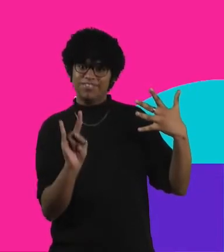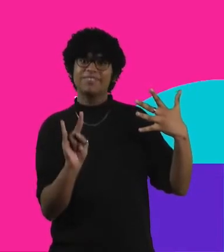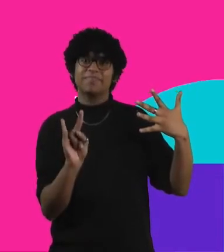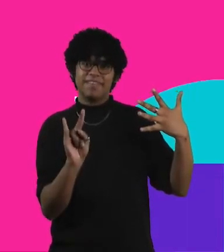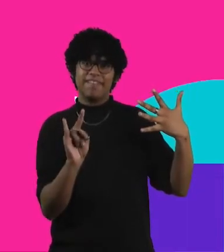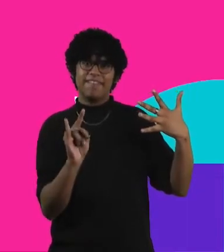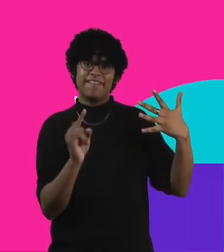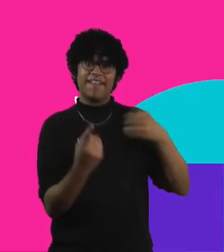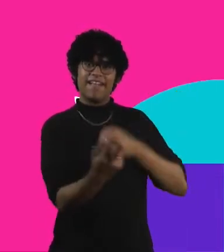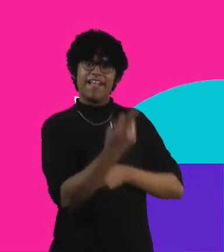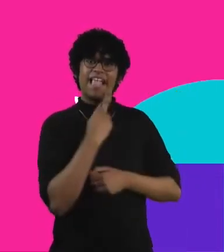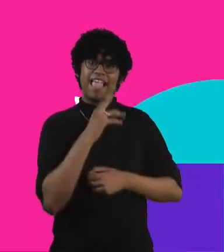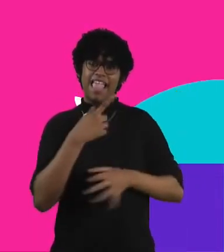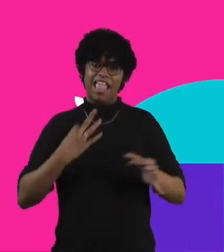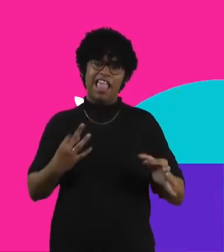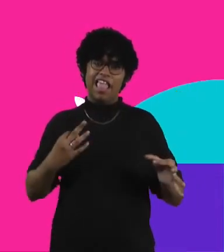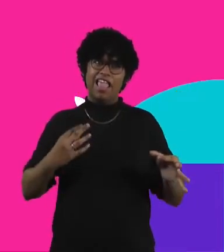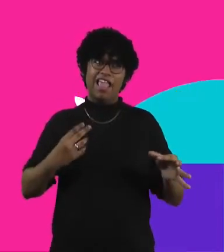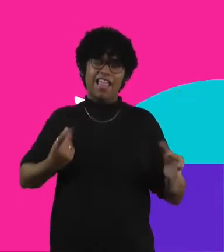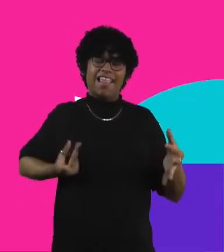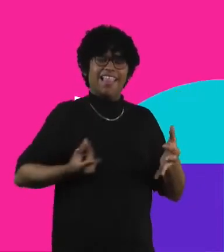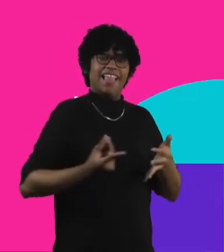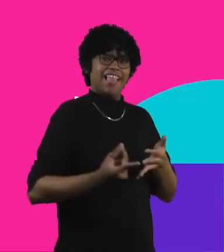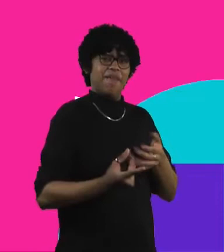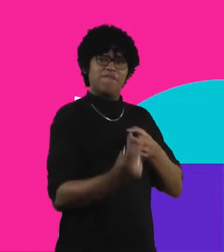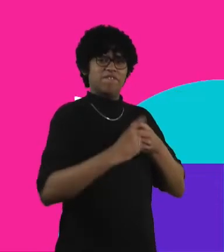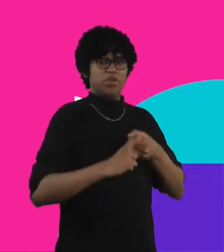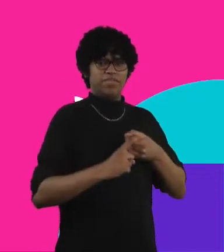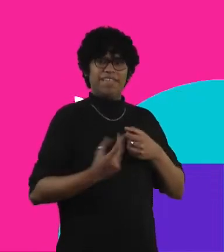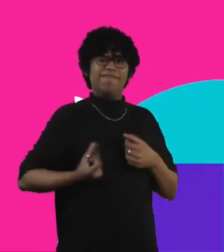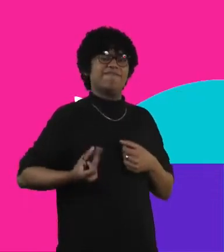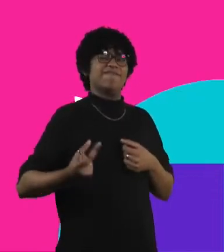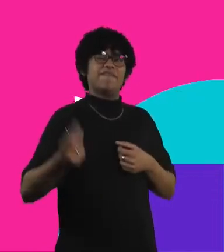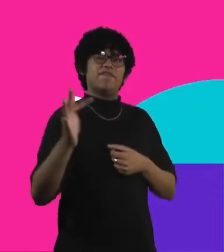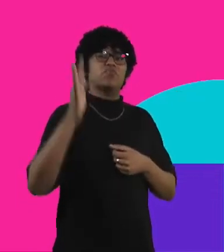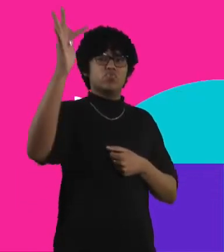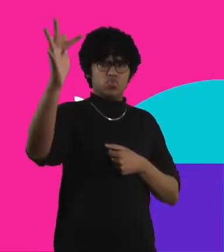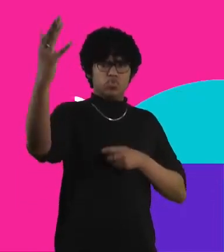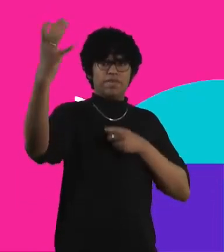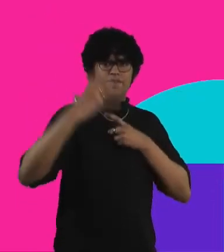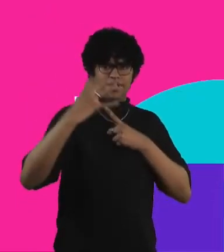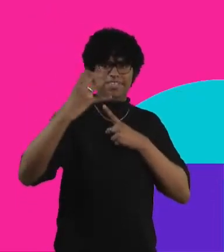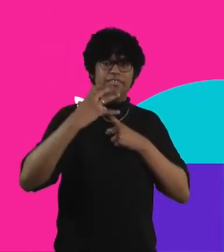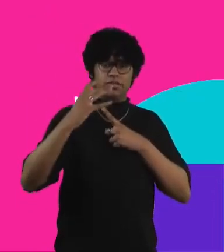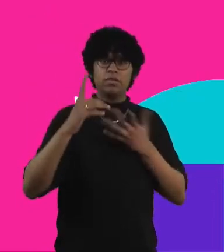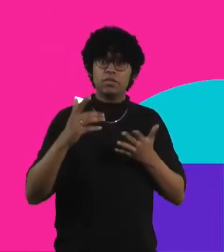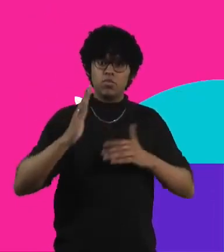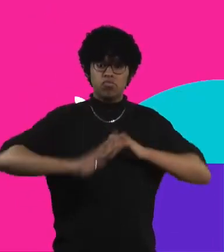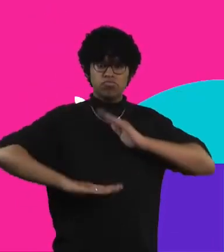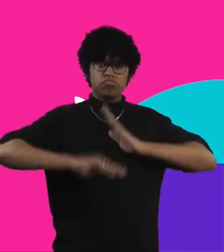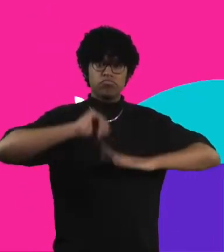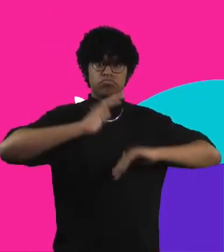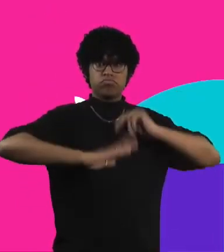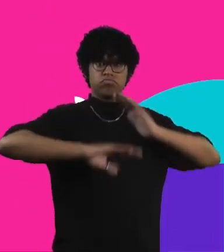consequência, né? O long-term outcome, aquilo que a gente quer como influência principal. E a gente constrói uma cadeia